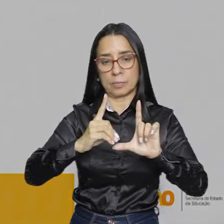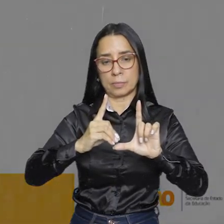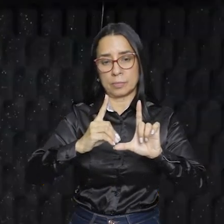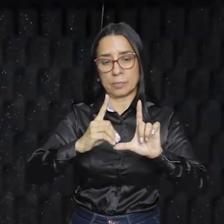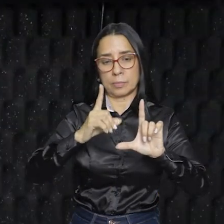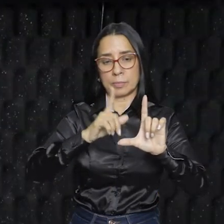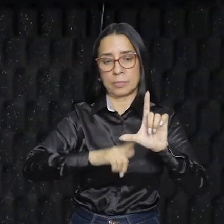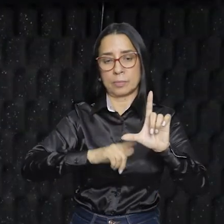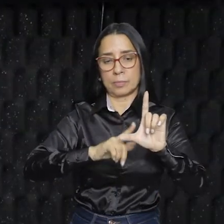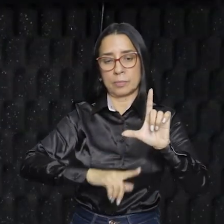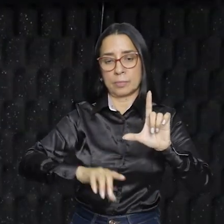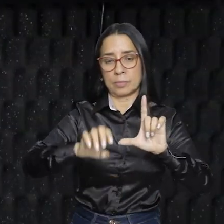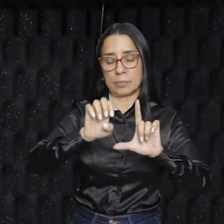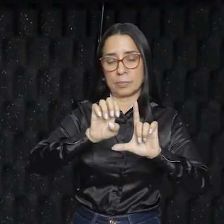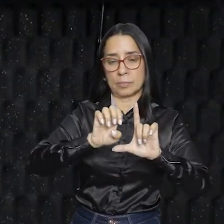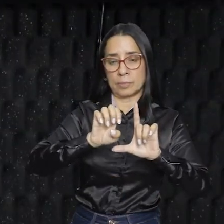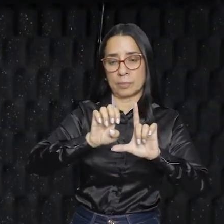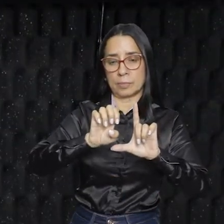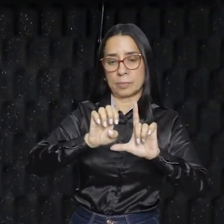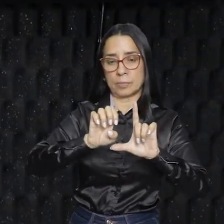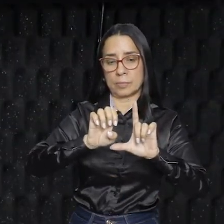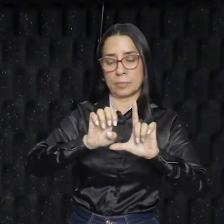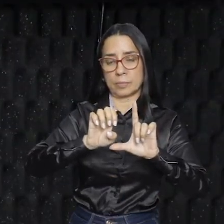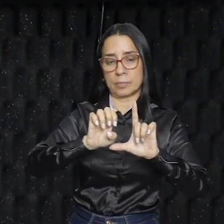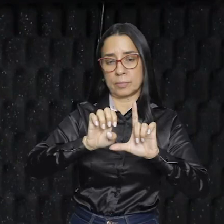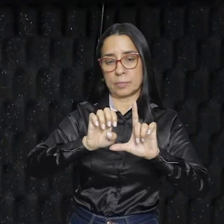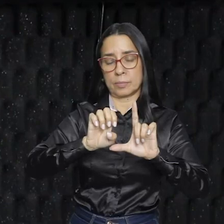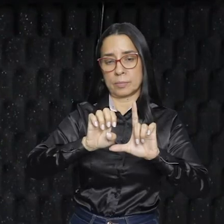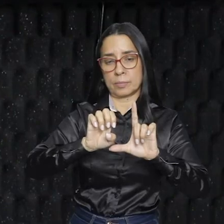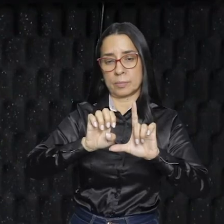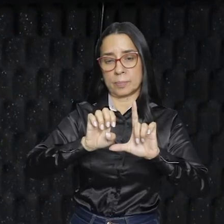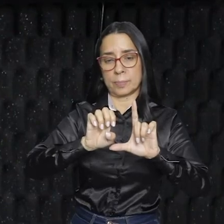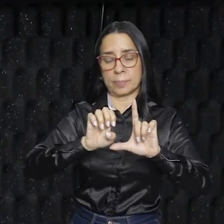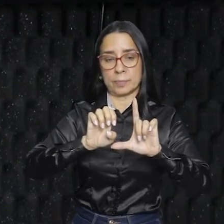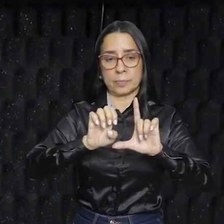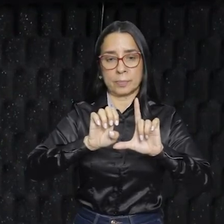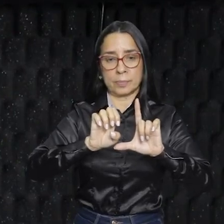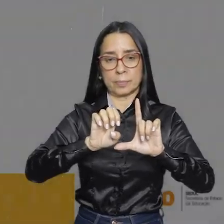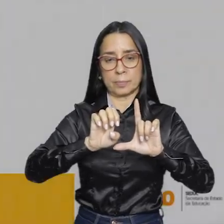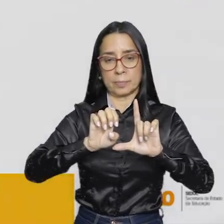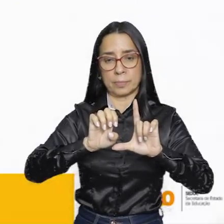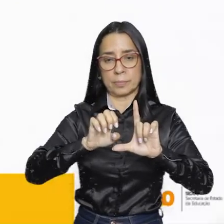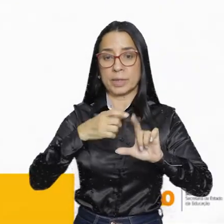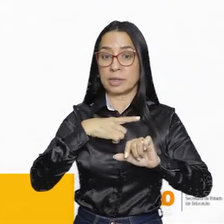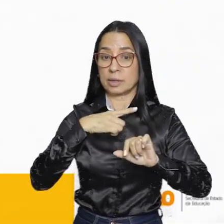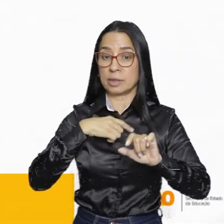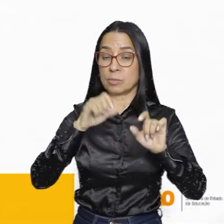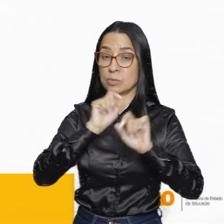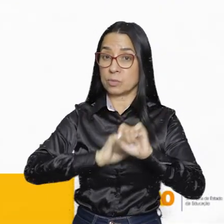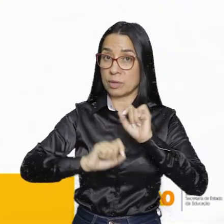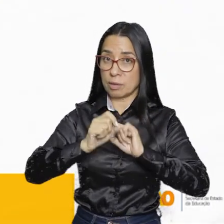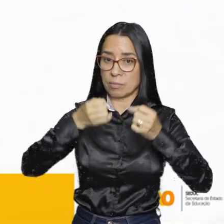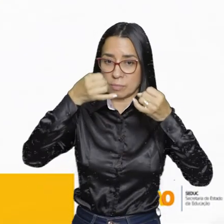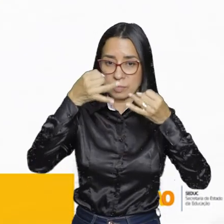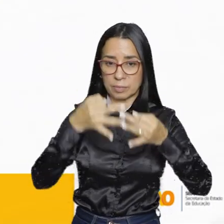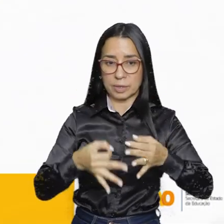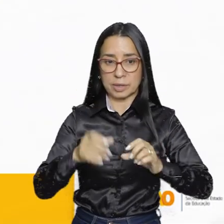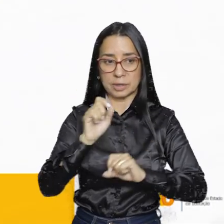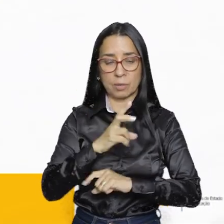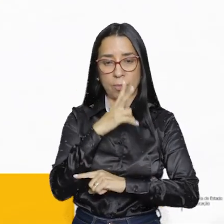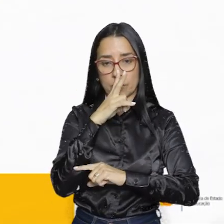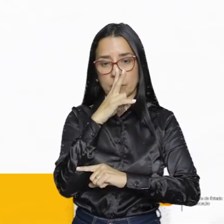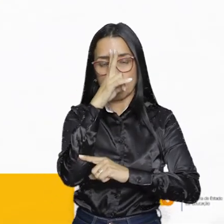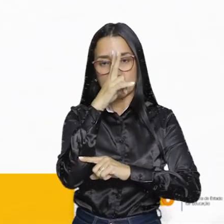contratos comerciais, da contratação da economia ibérica. Tá? E aqui nós temos uma justificativa para